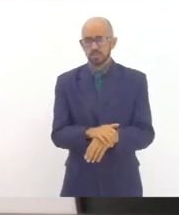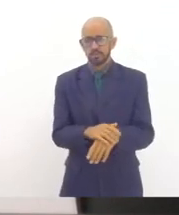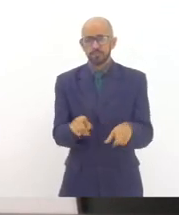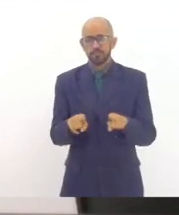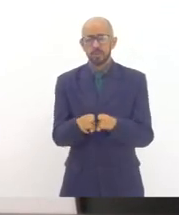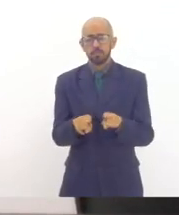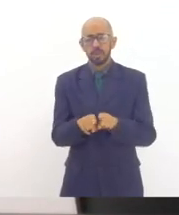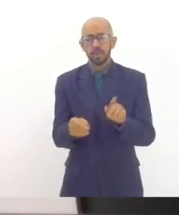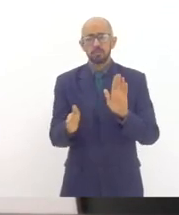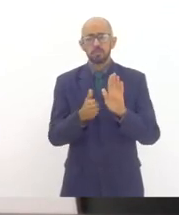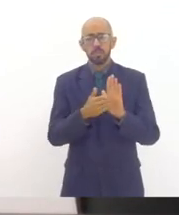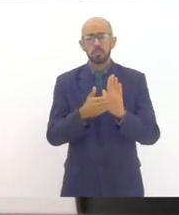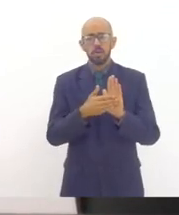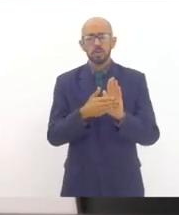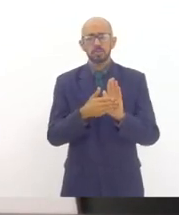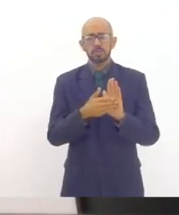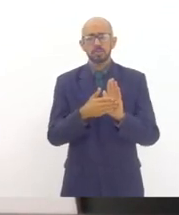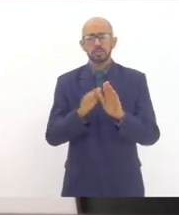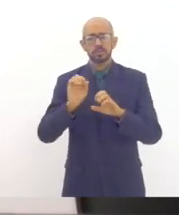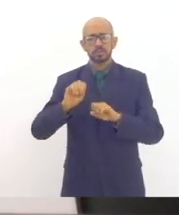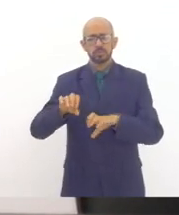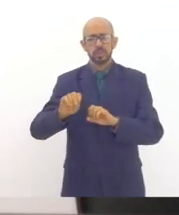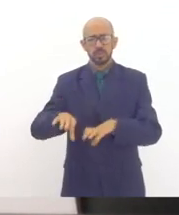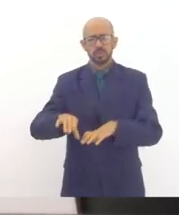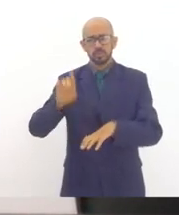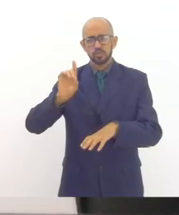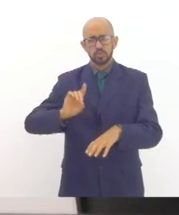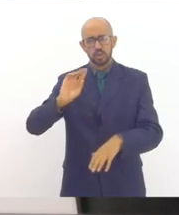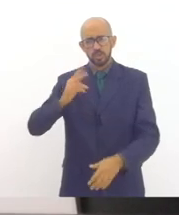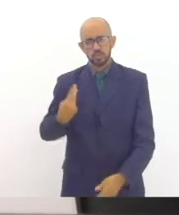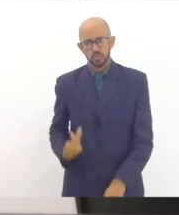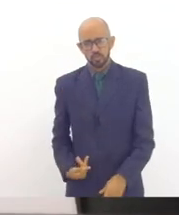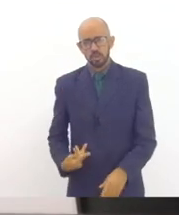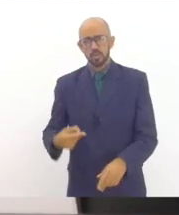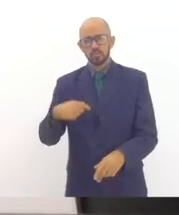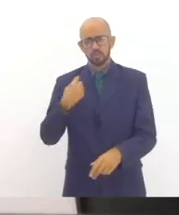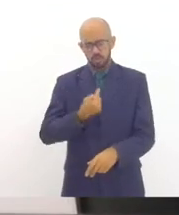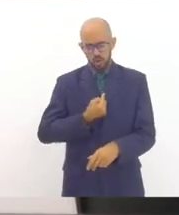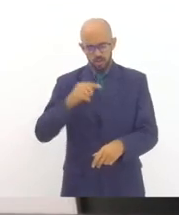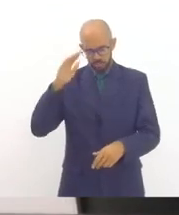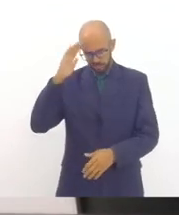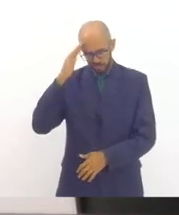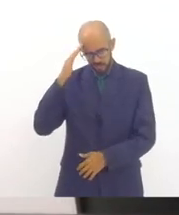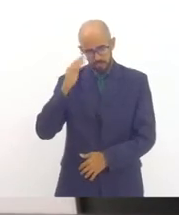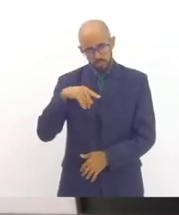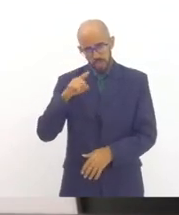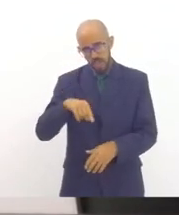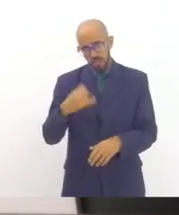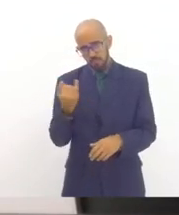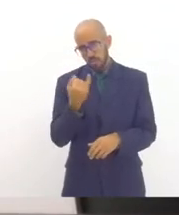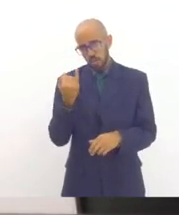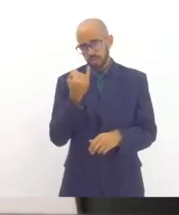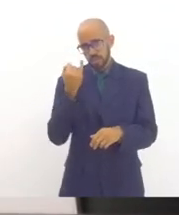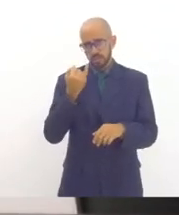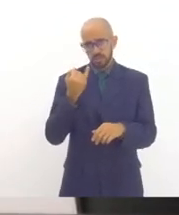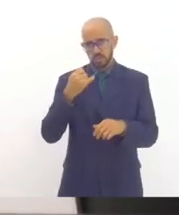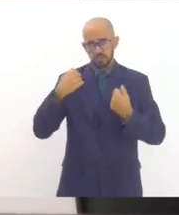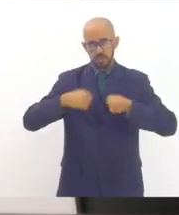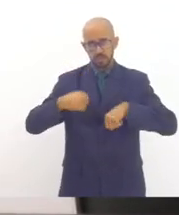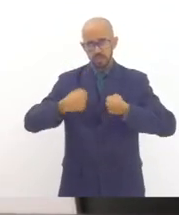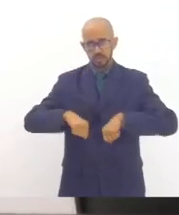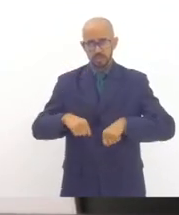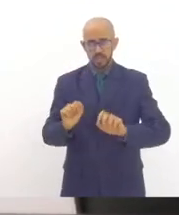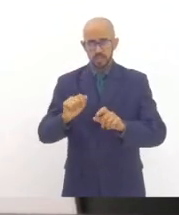uma proposta de educação em direitos humanos, que nós entendemos ser muito importante, como necessidade